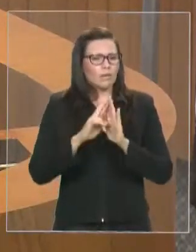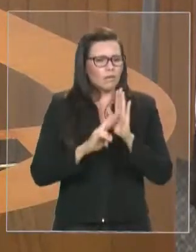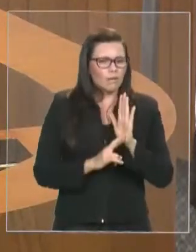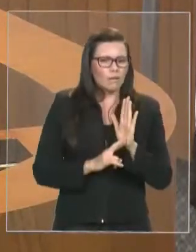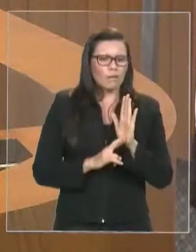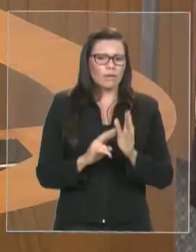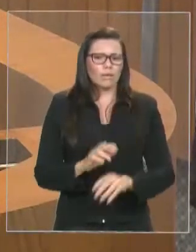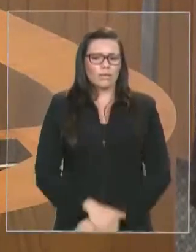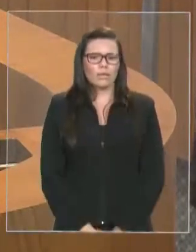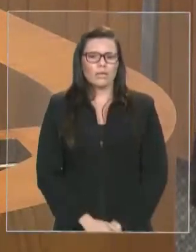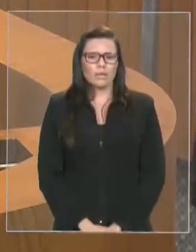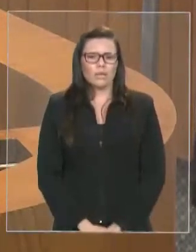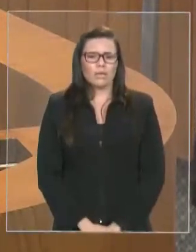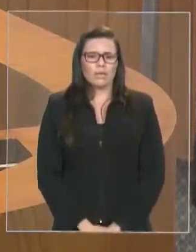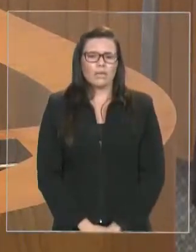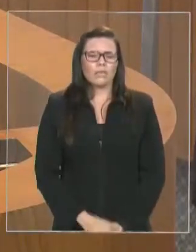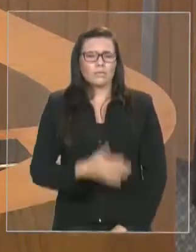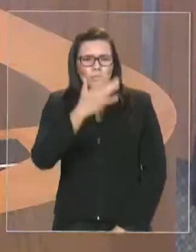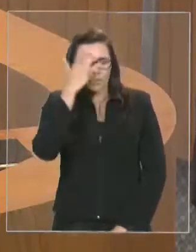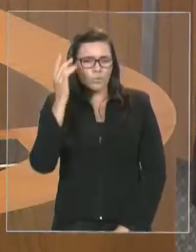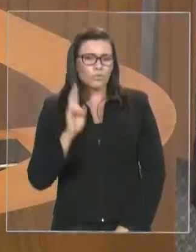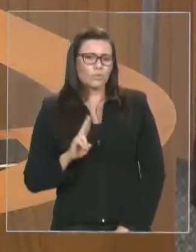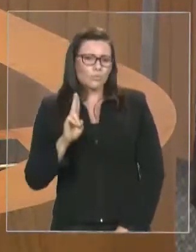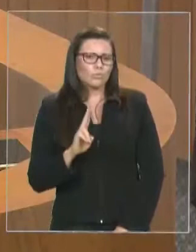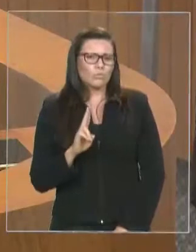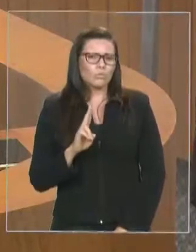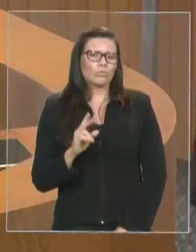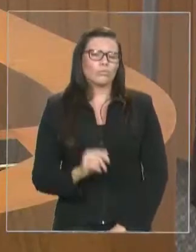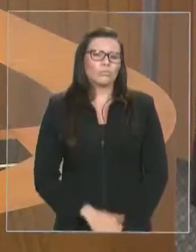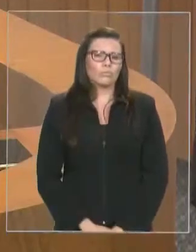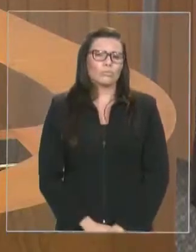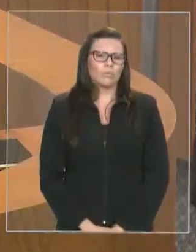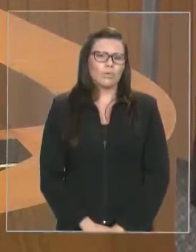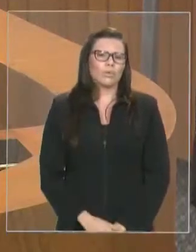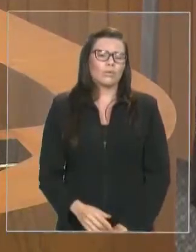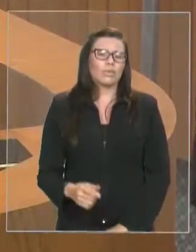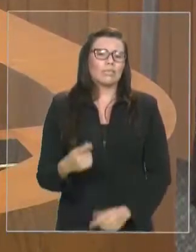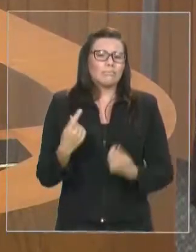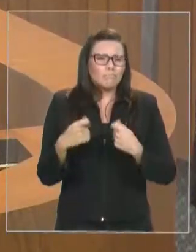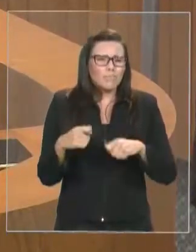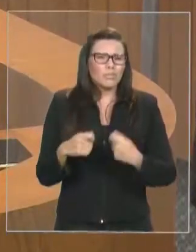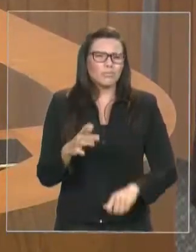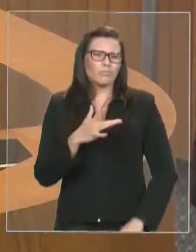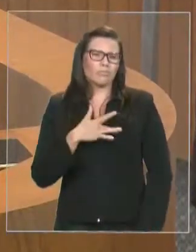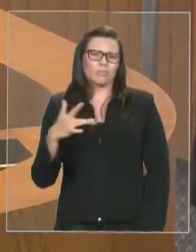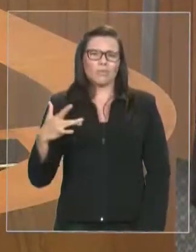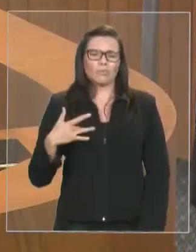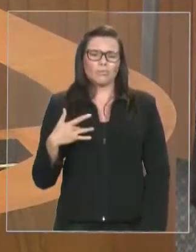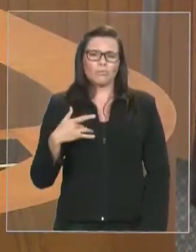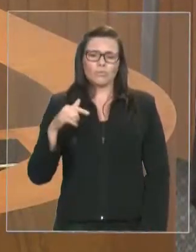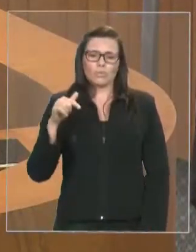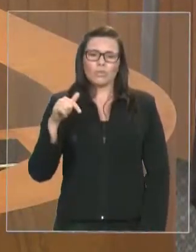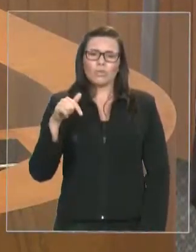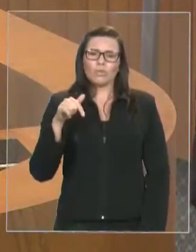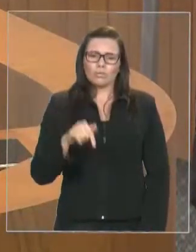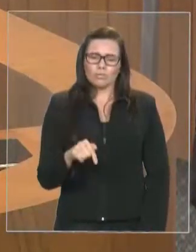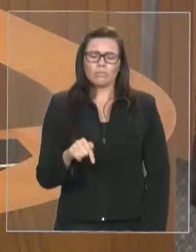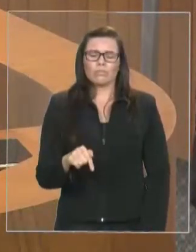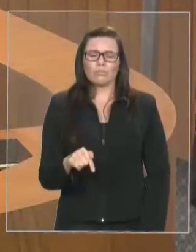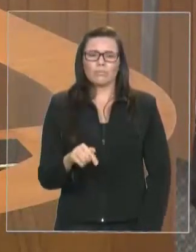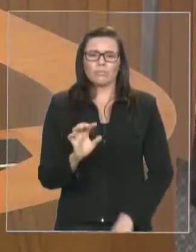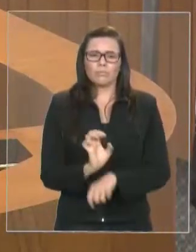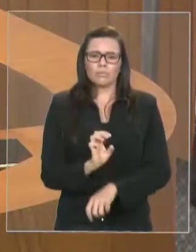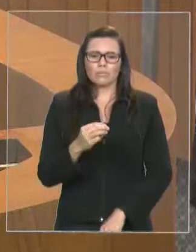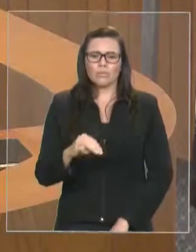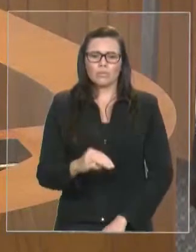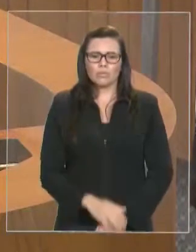de saúde no Estado do Maranhão. Esta lei tem por objetivo, principalmente, garantir a dignidade das